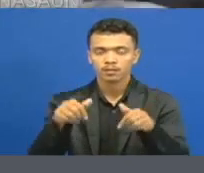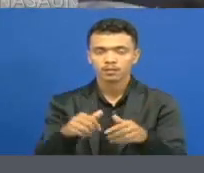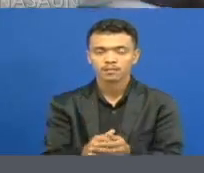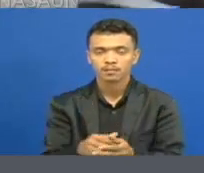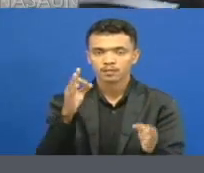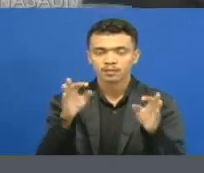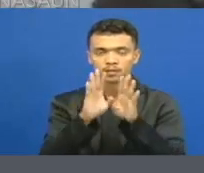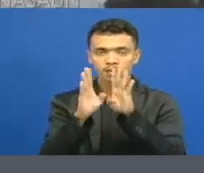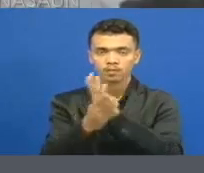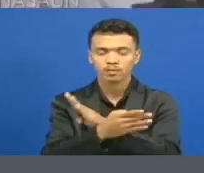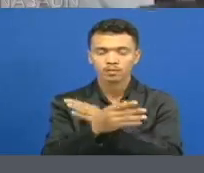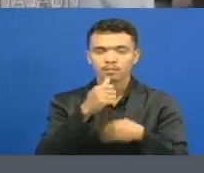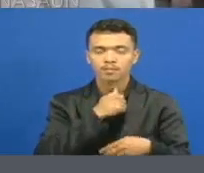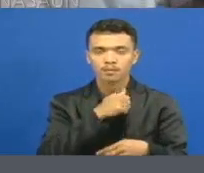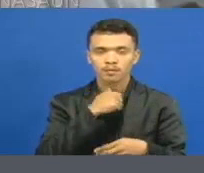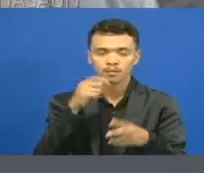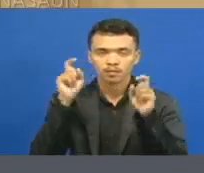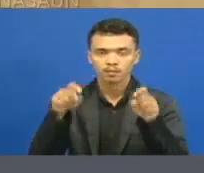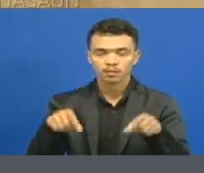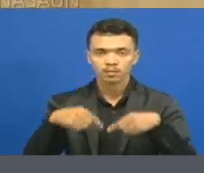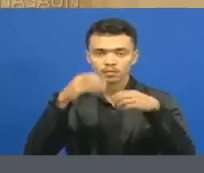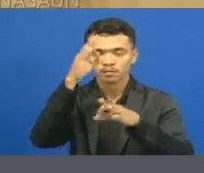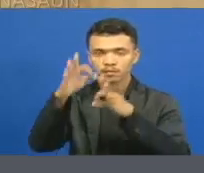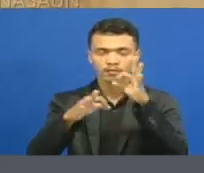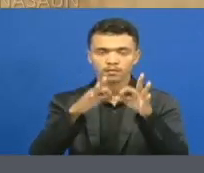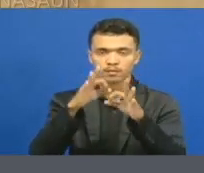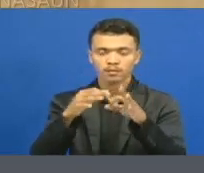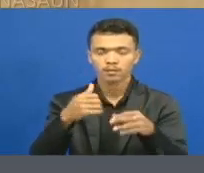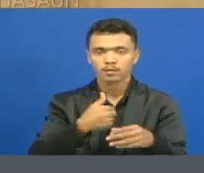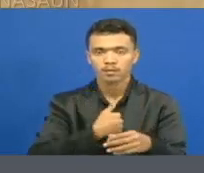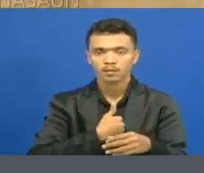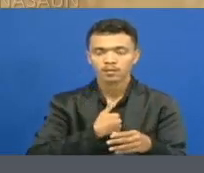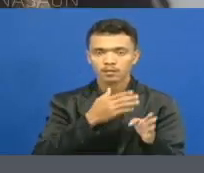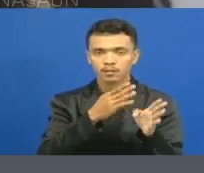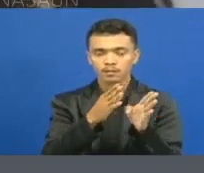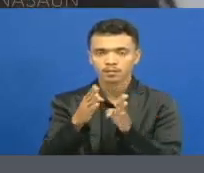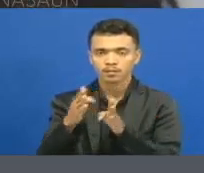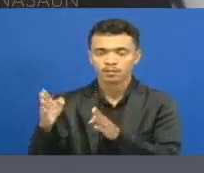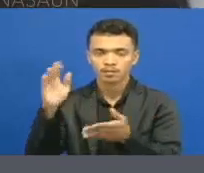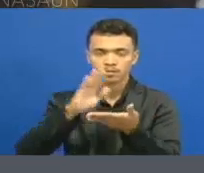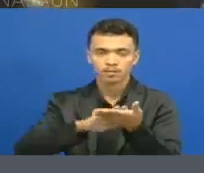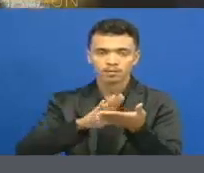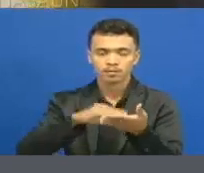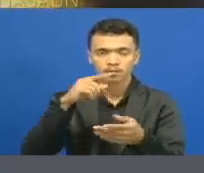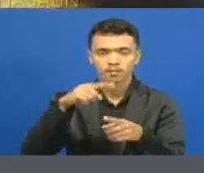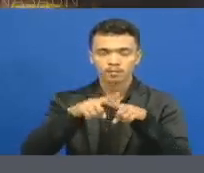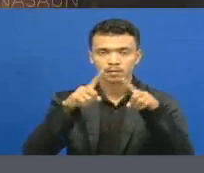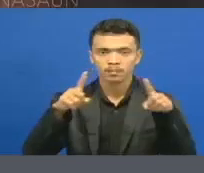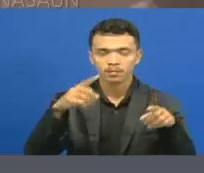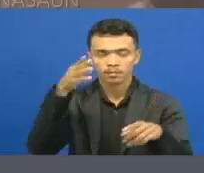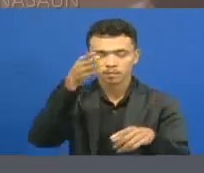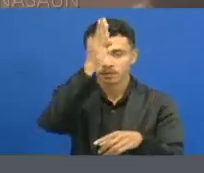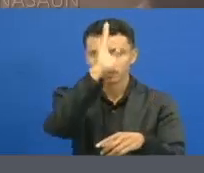Entretanto, a tu sai bibiata dia que ida precisa sacrifício, paciência, durante o processo de estudo. Mas bem maromak na fatin acompanha ni